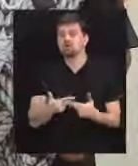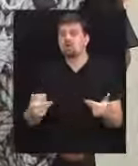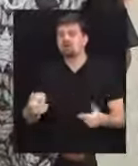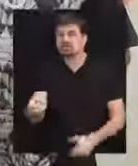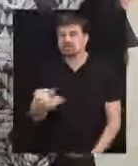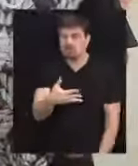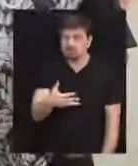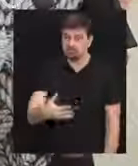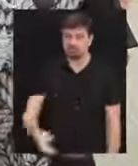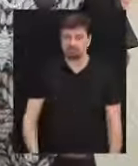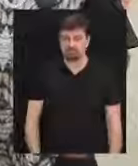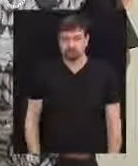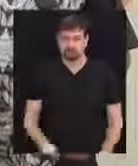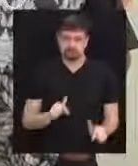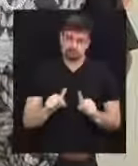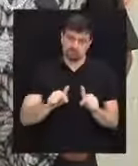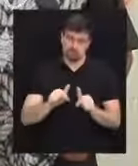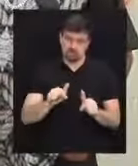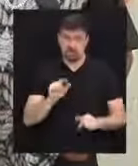novo trabalho?